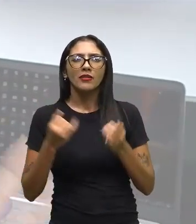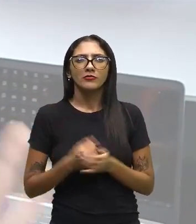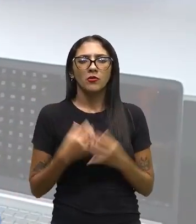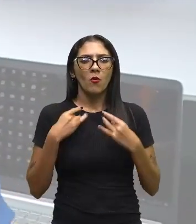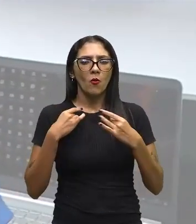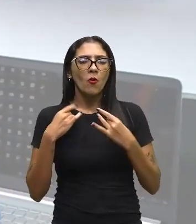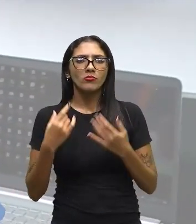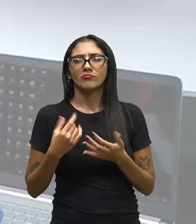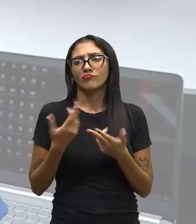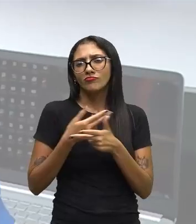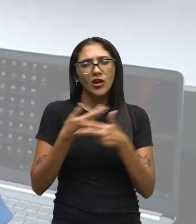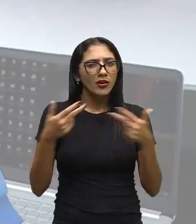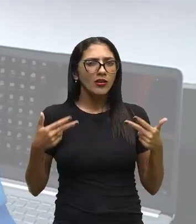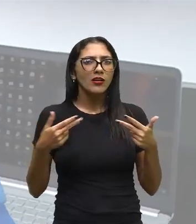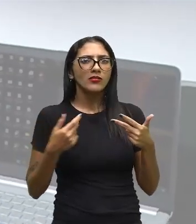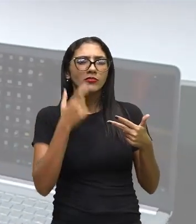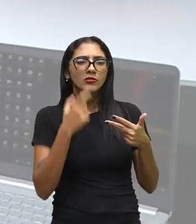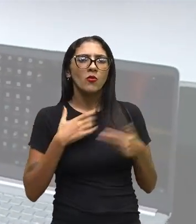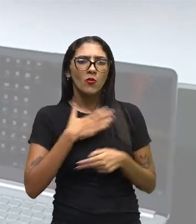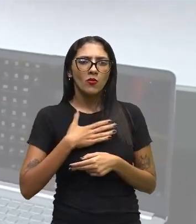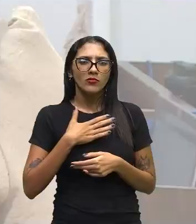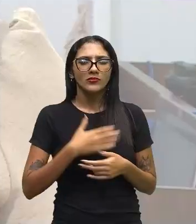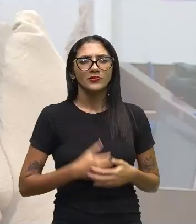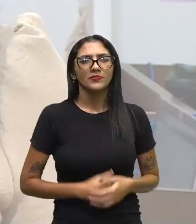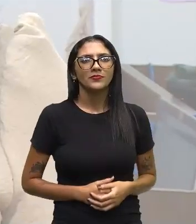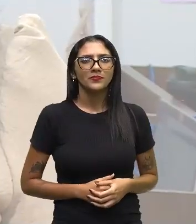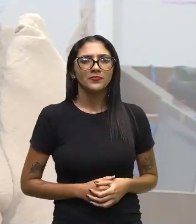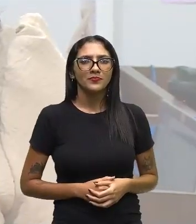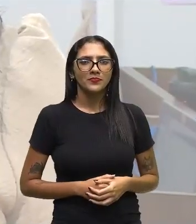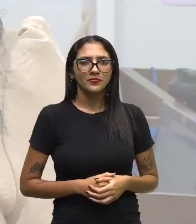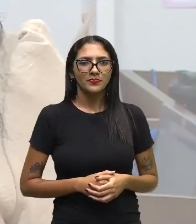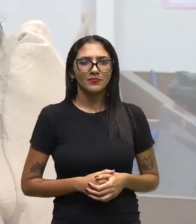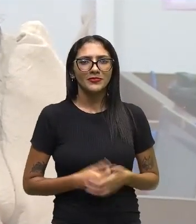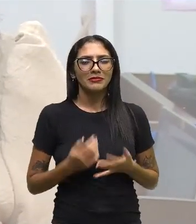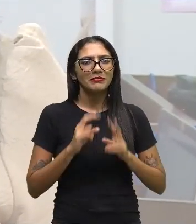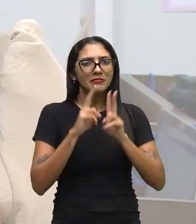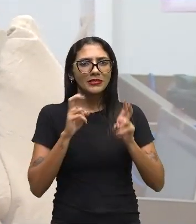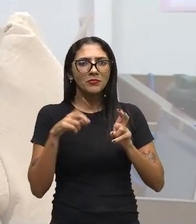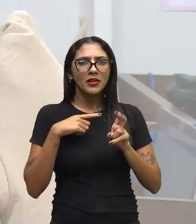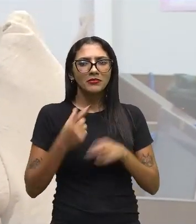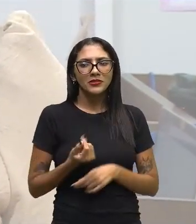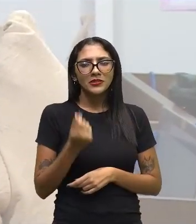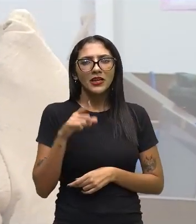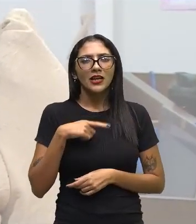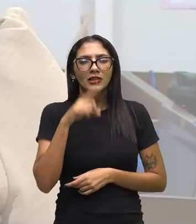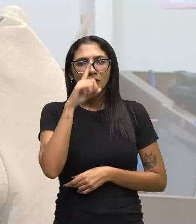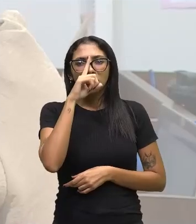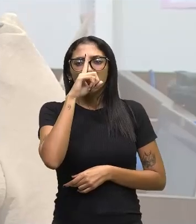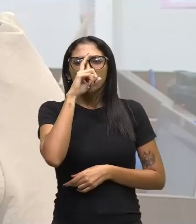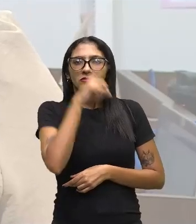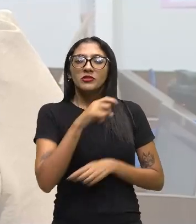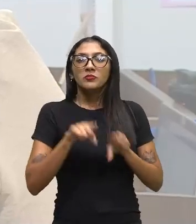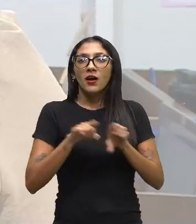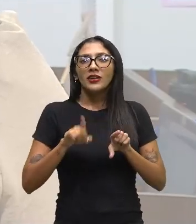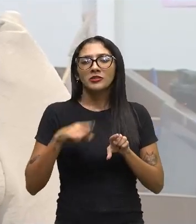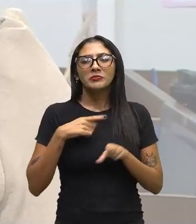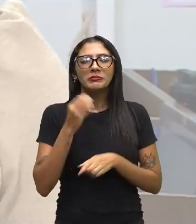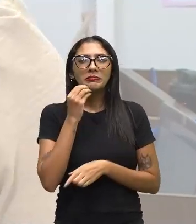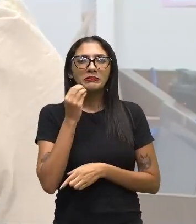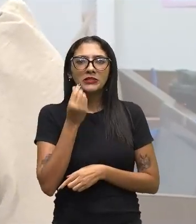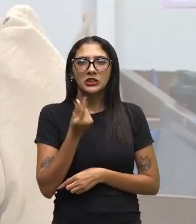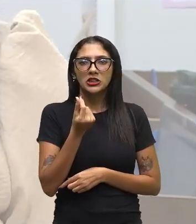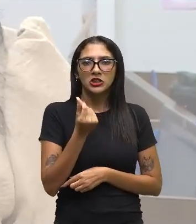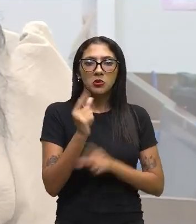com qualquer coisa que eu queira. É assim que eu planejo minhas finanças. Falar de finanças é um pouco complicado, né? Mas eu tento gastar menos do que